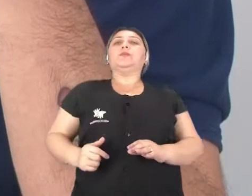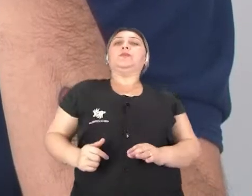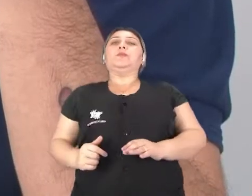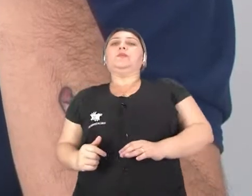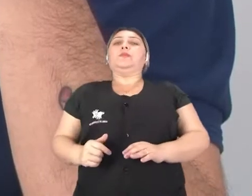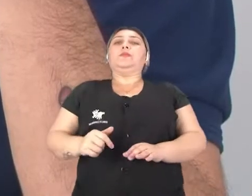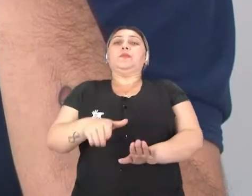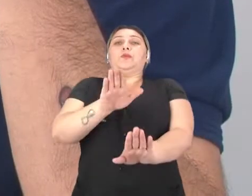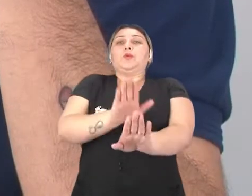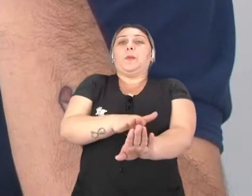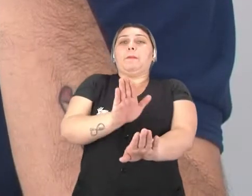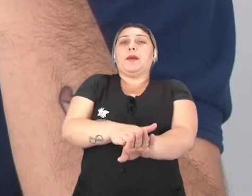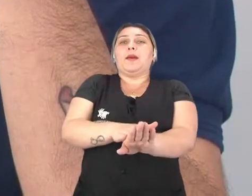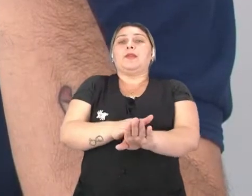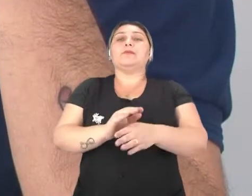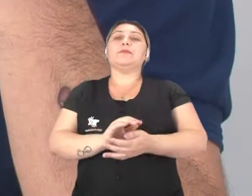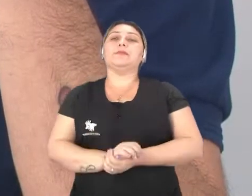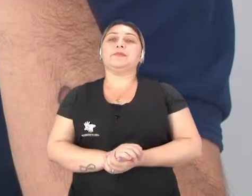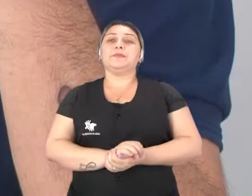do pé,